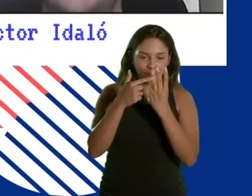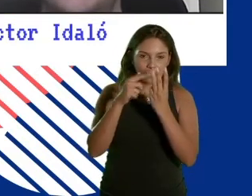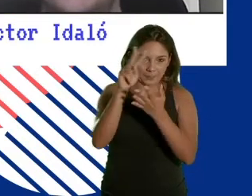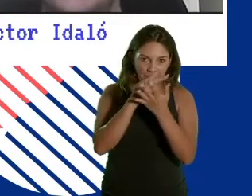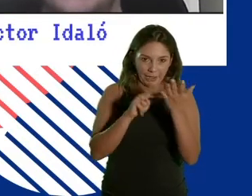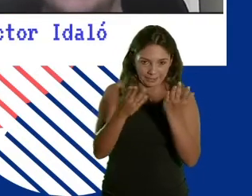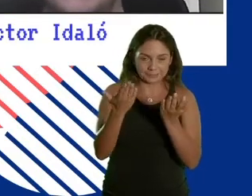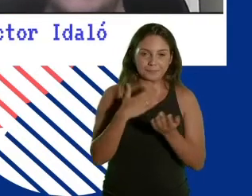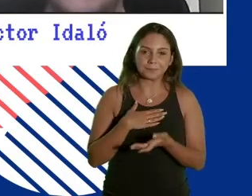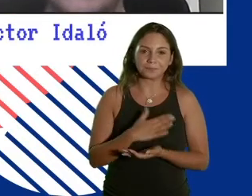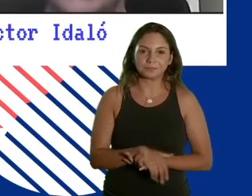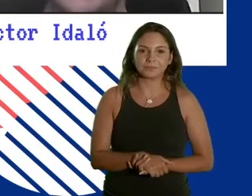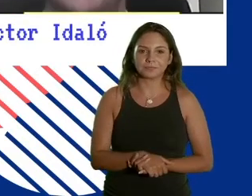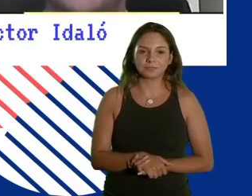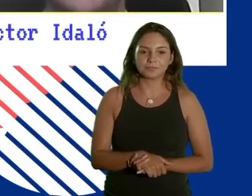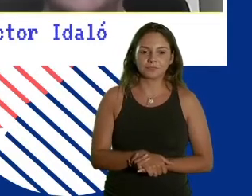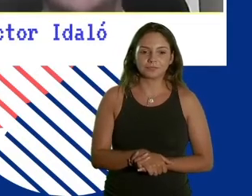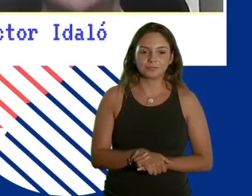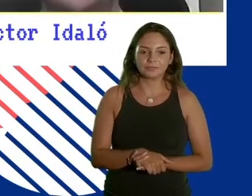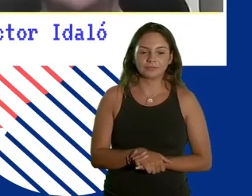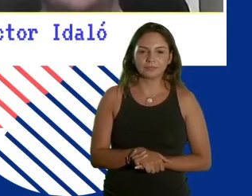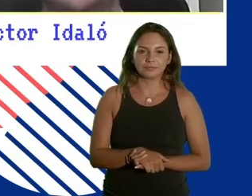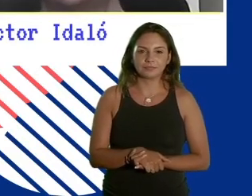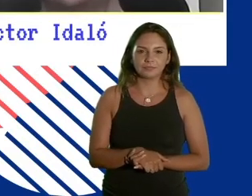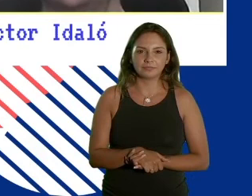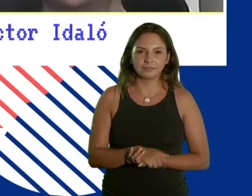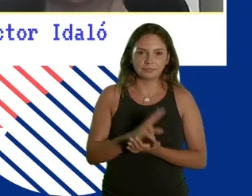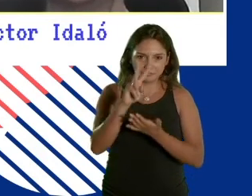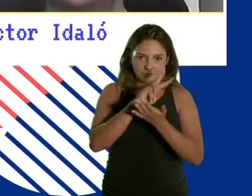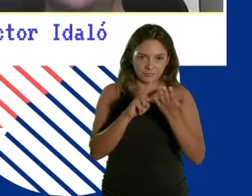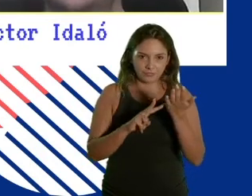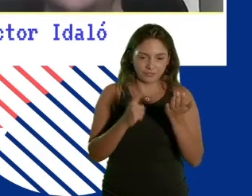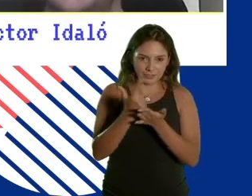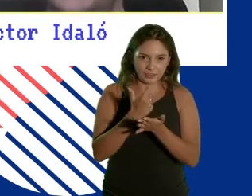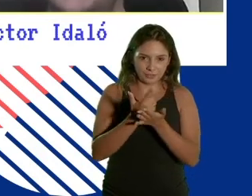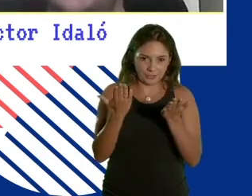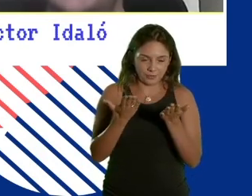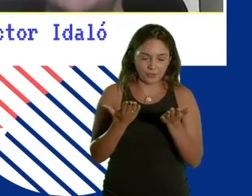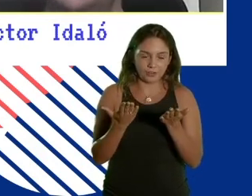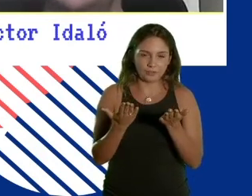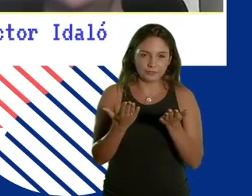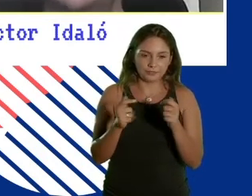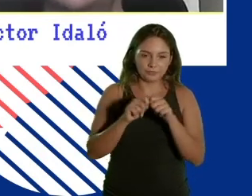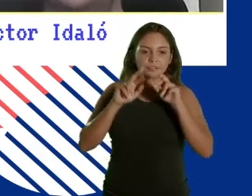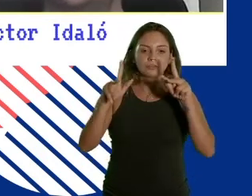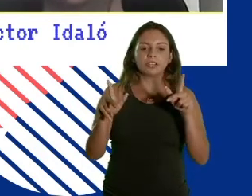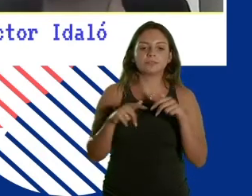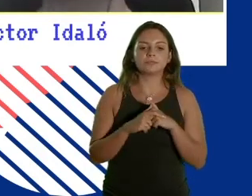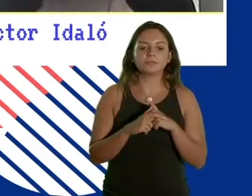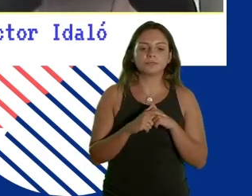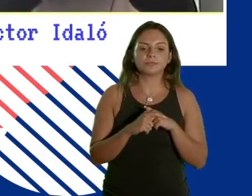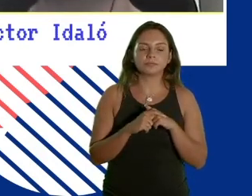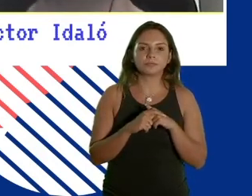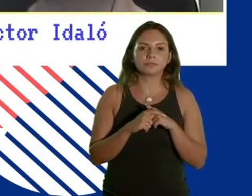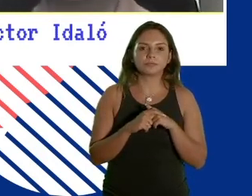que tem para a gente aí? Bom, eu normalmente leio alguma coisa do livro, mas hoje eu quero fazer diferente. Como eu disse